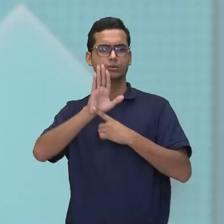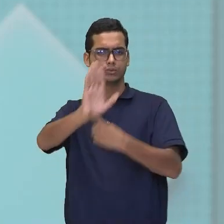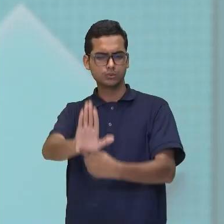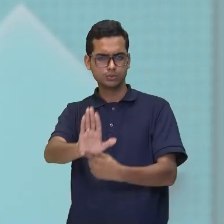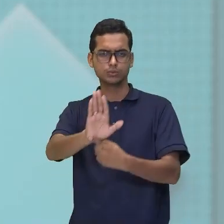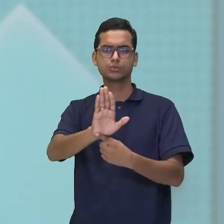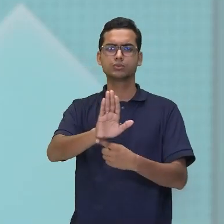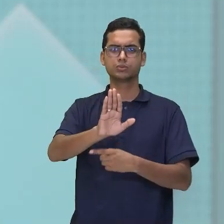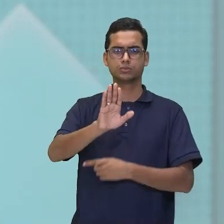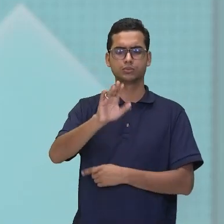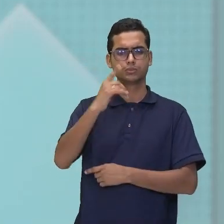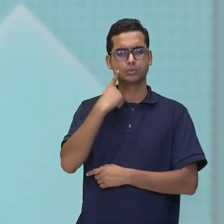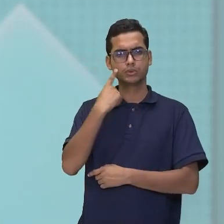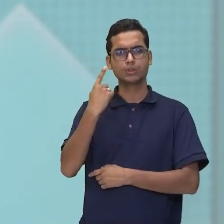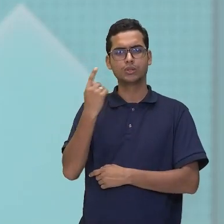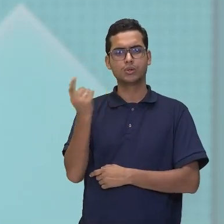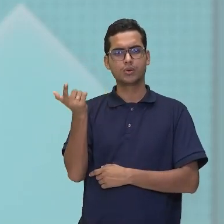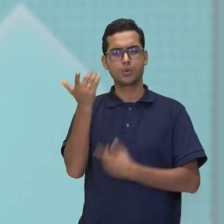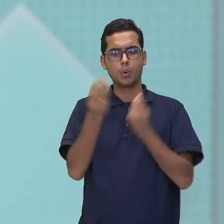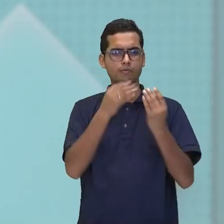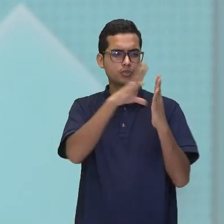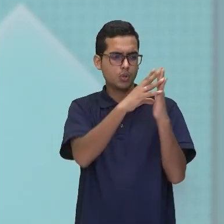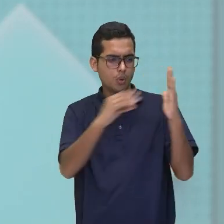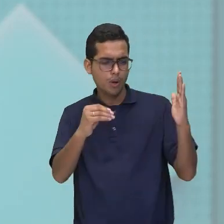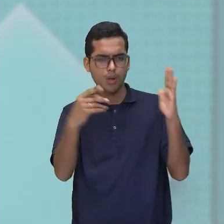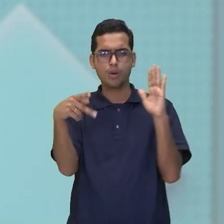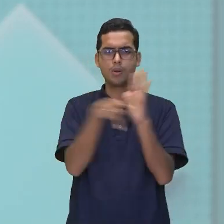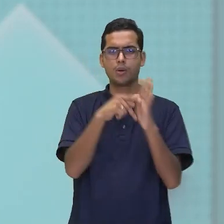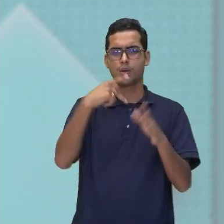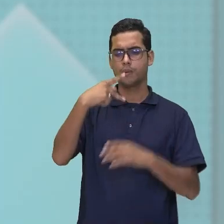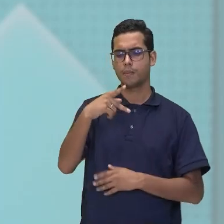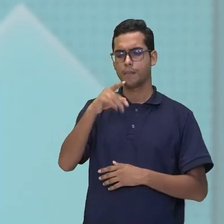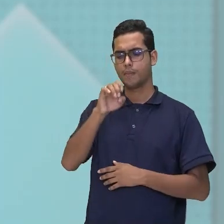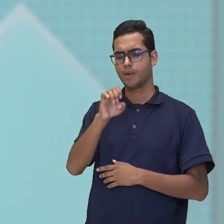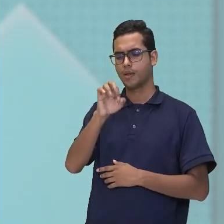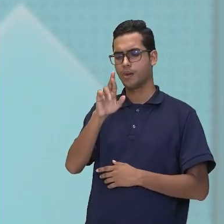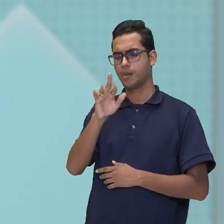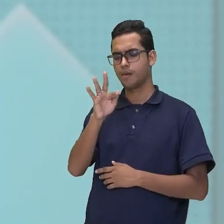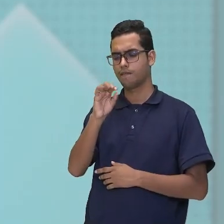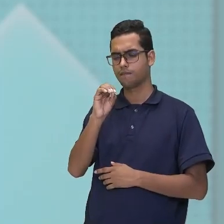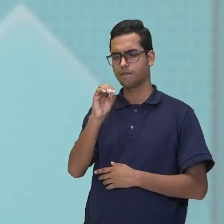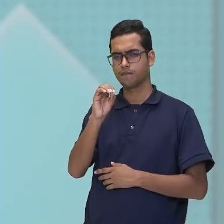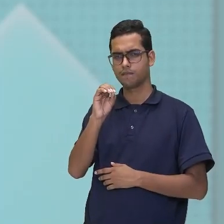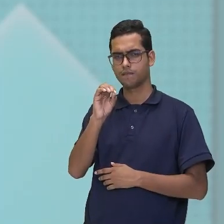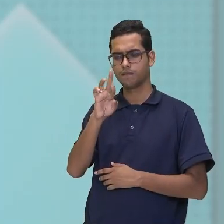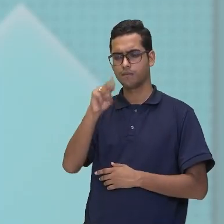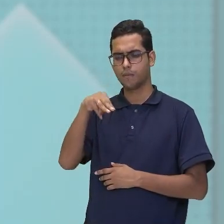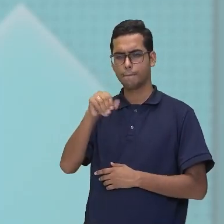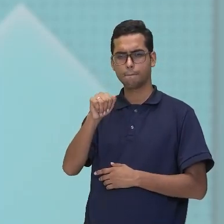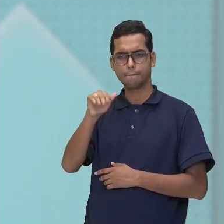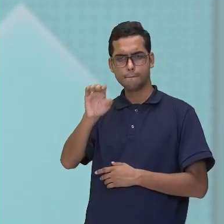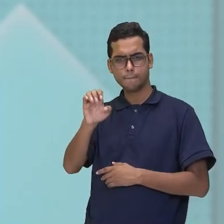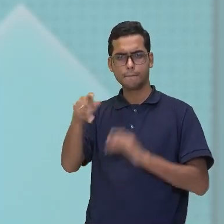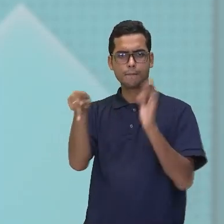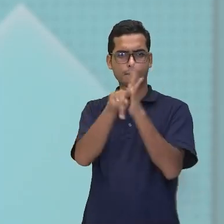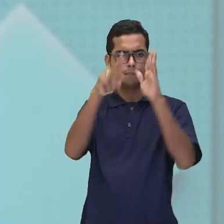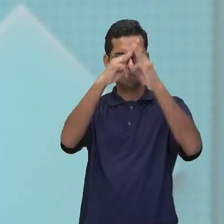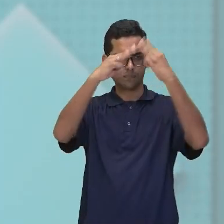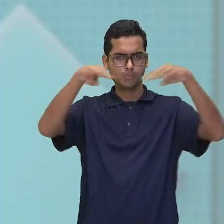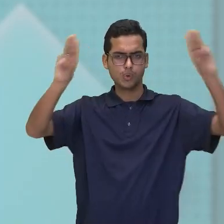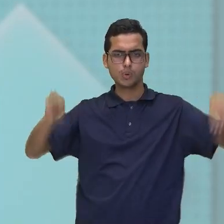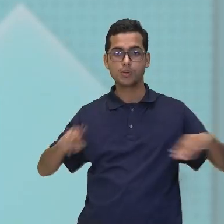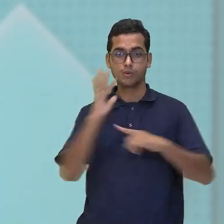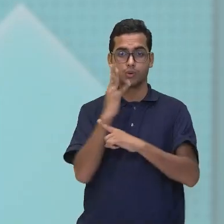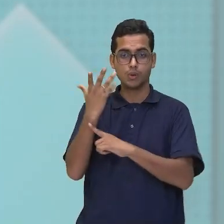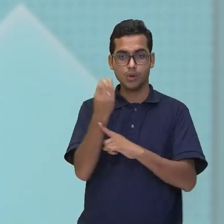uma releitura, certo, de uma performance de Marina Abramovic num museu de arte moderna